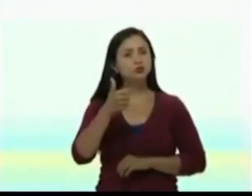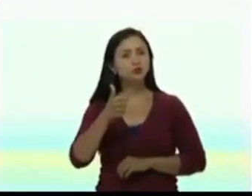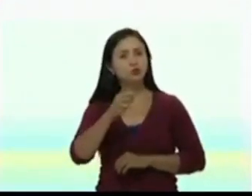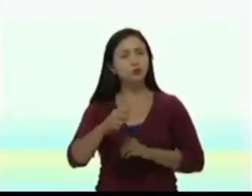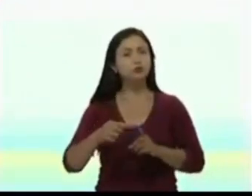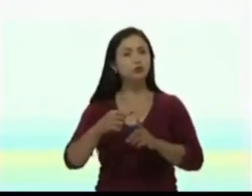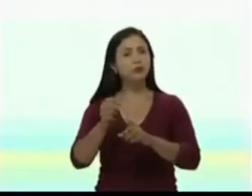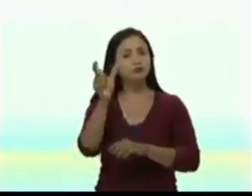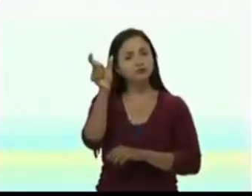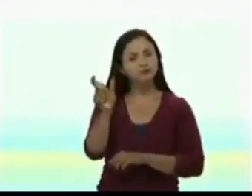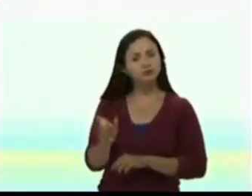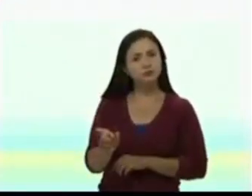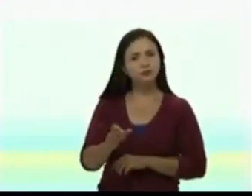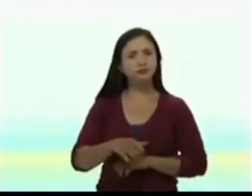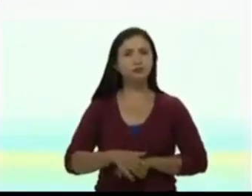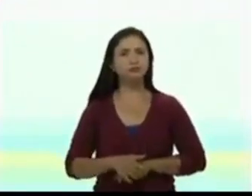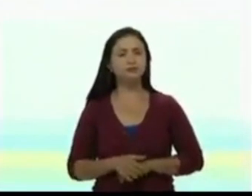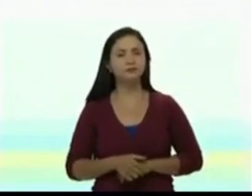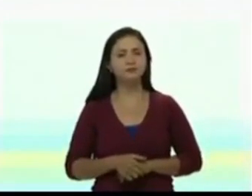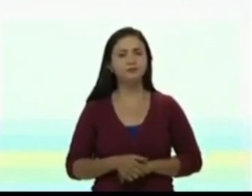no indivíduo.